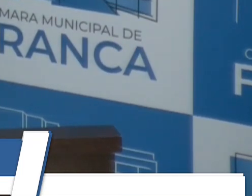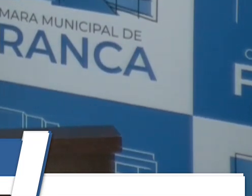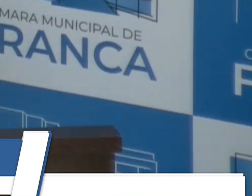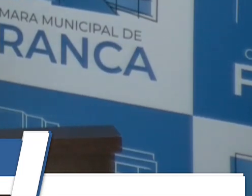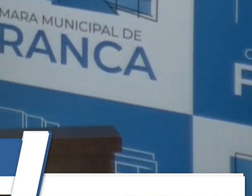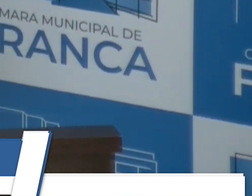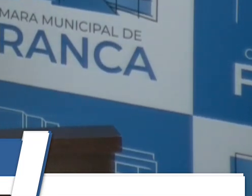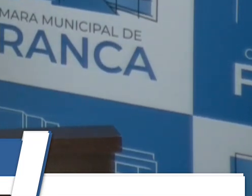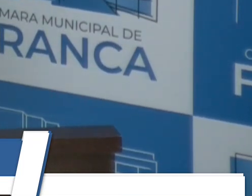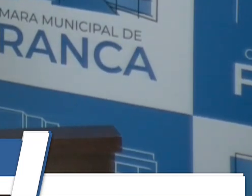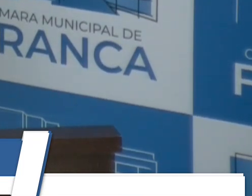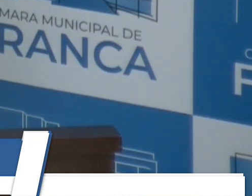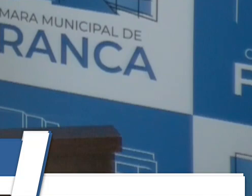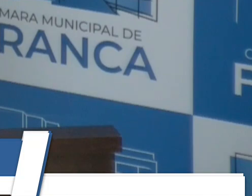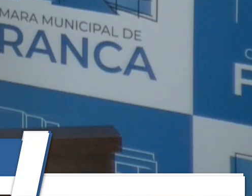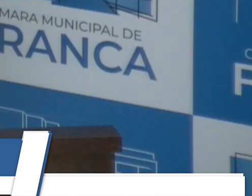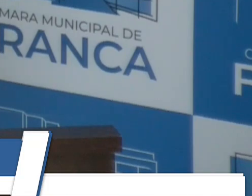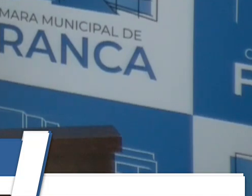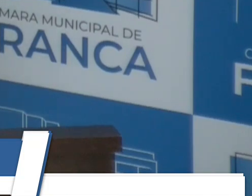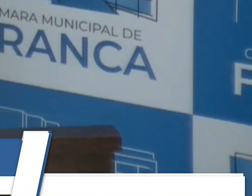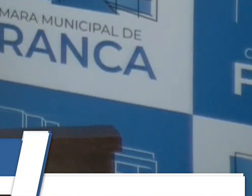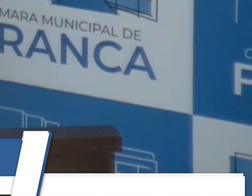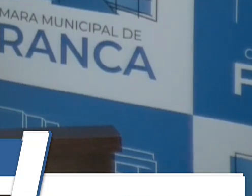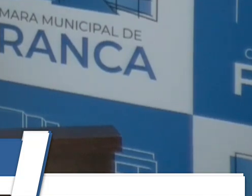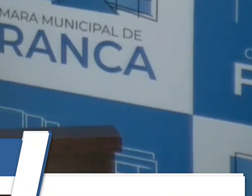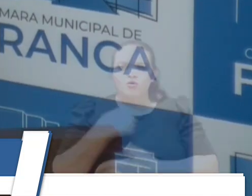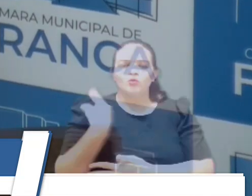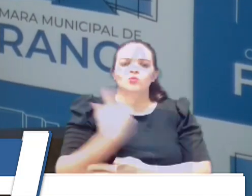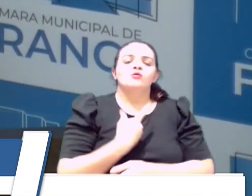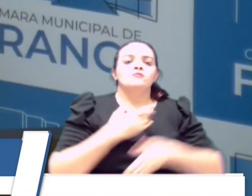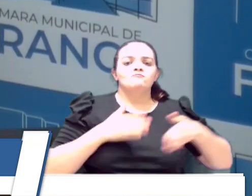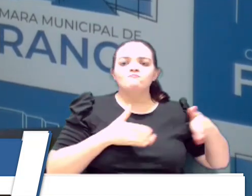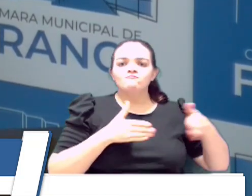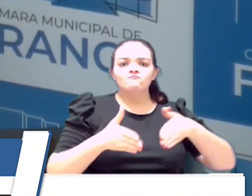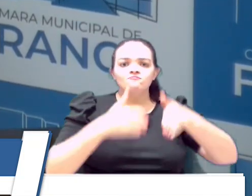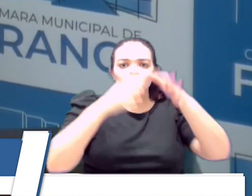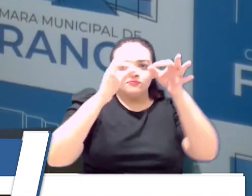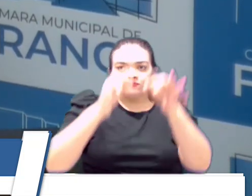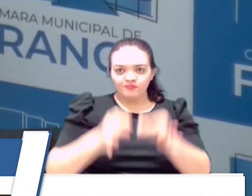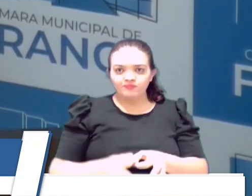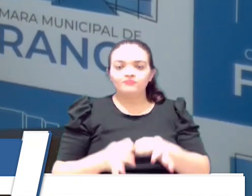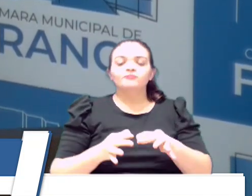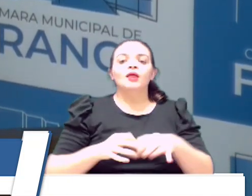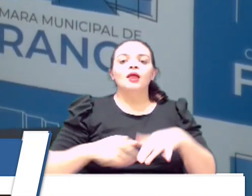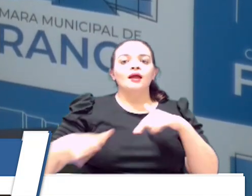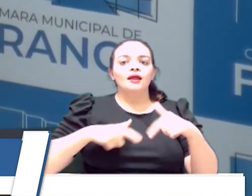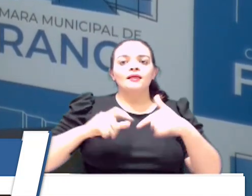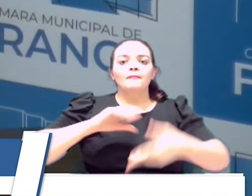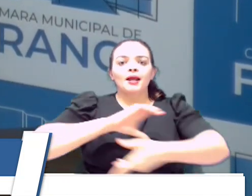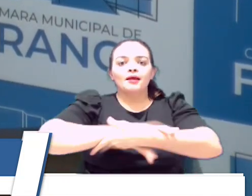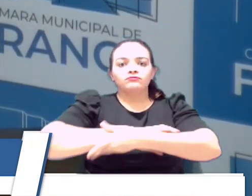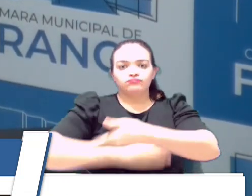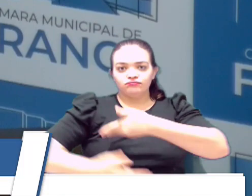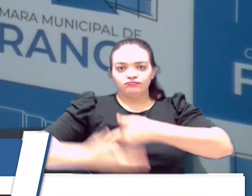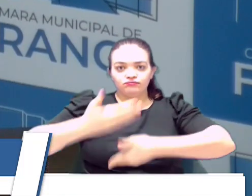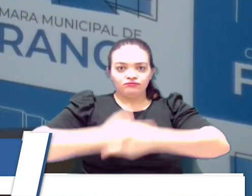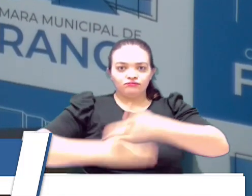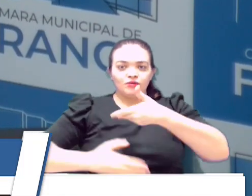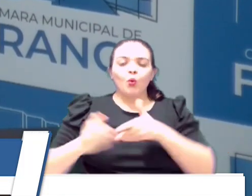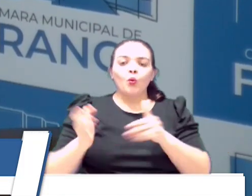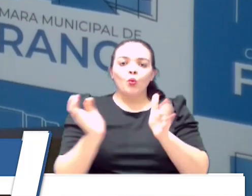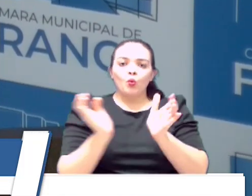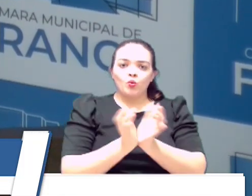faz a gente acreditar que nós estamos no caminho certo em trabalhar em parceria com uma